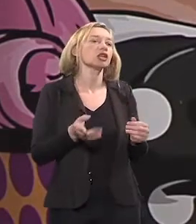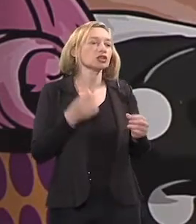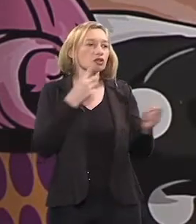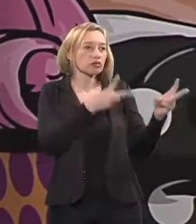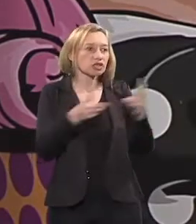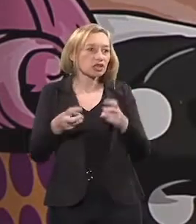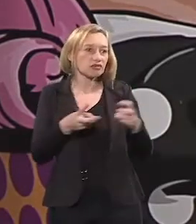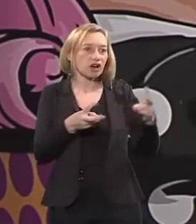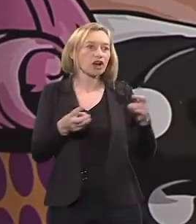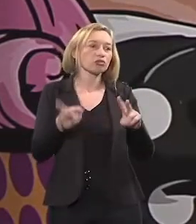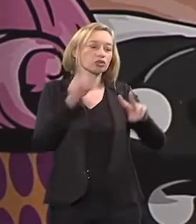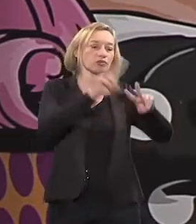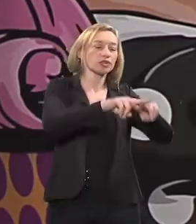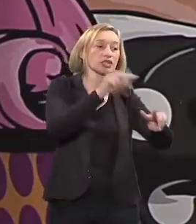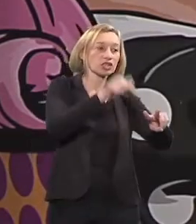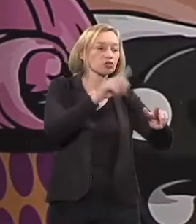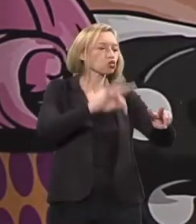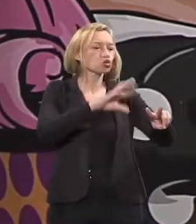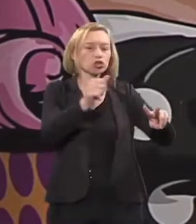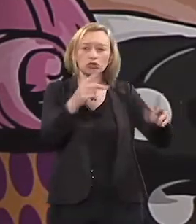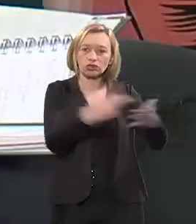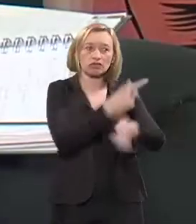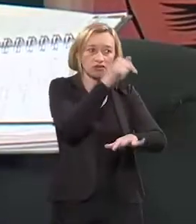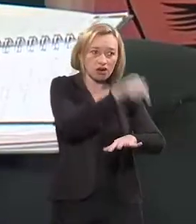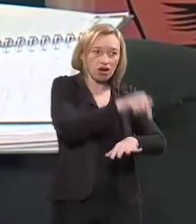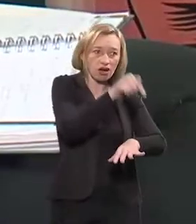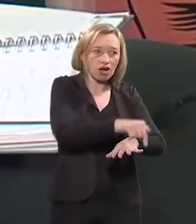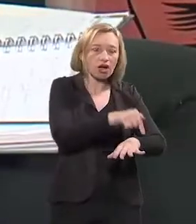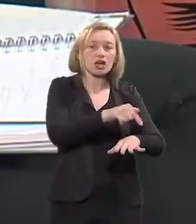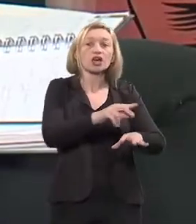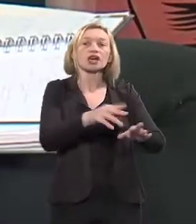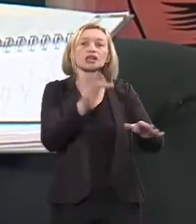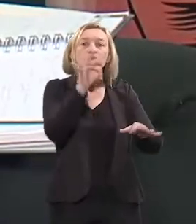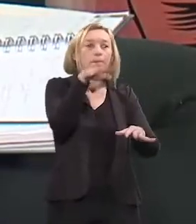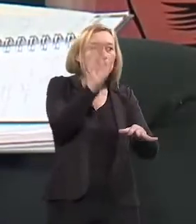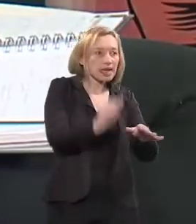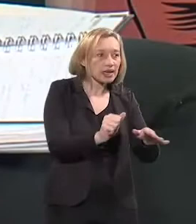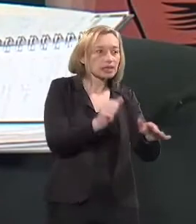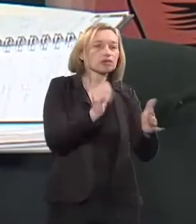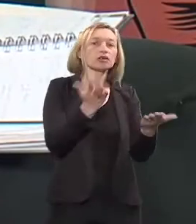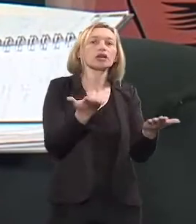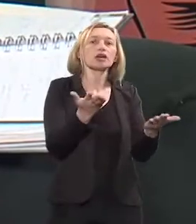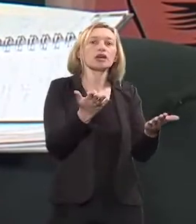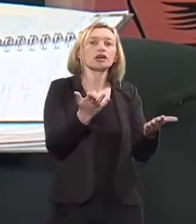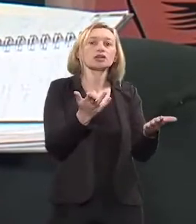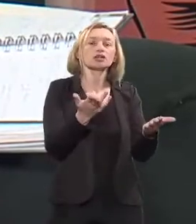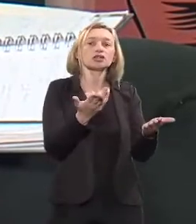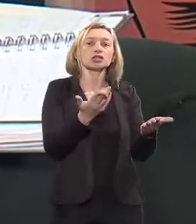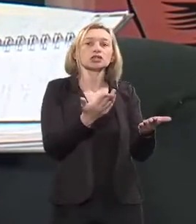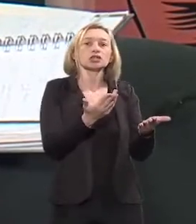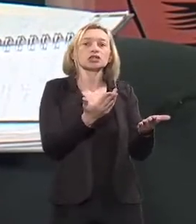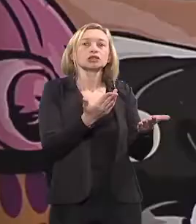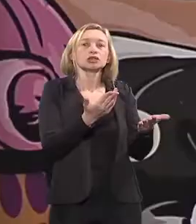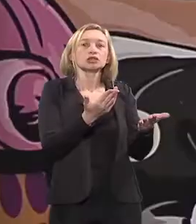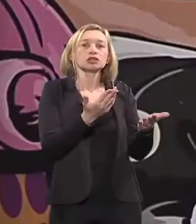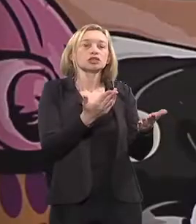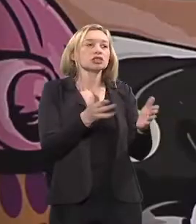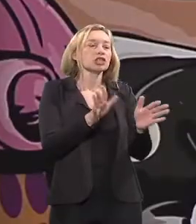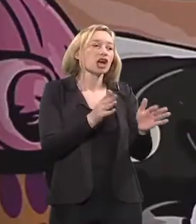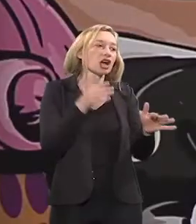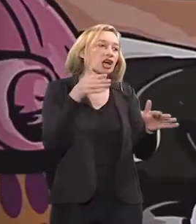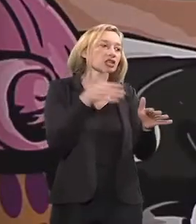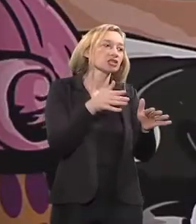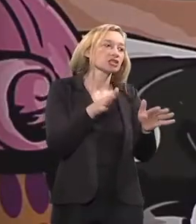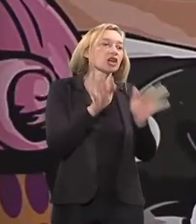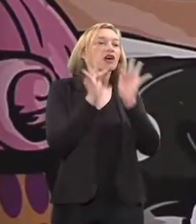que é levado junto com isso, essa pena acaba tomando uma proporção que acaba